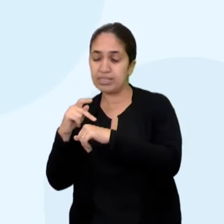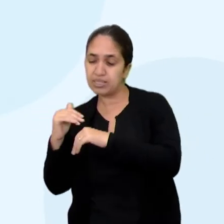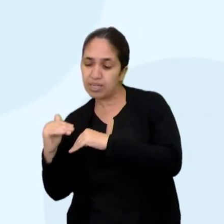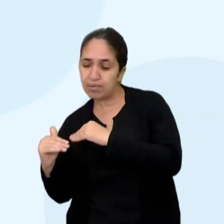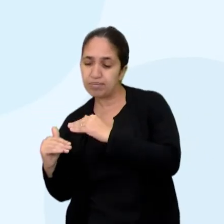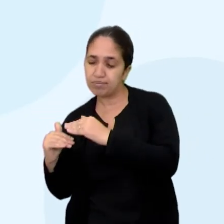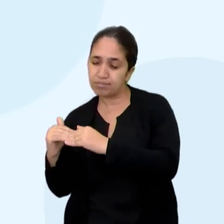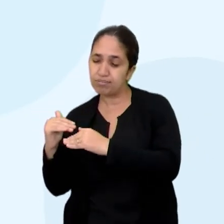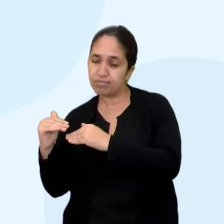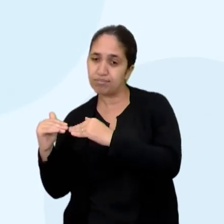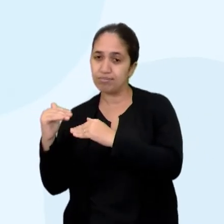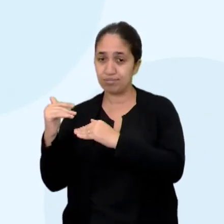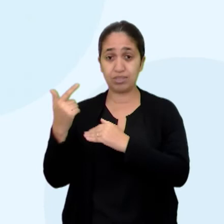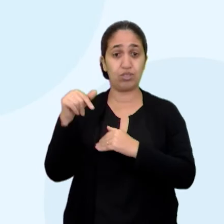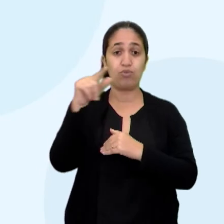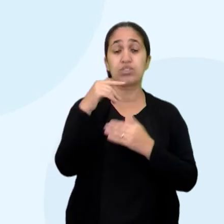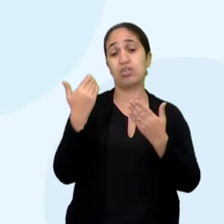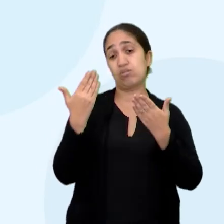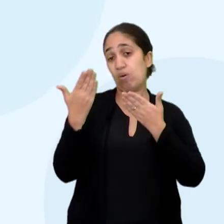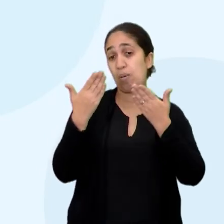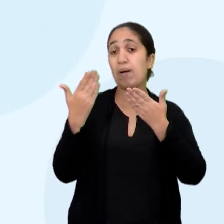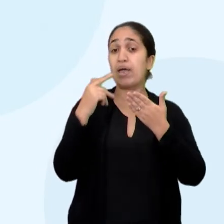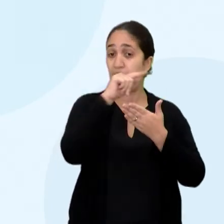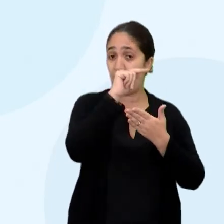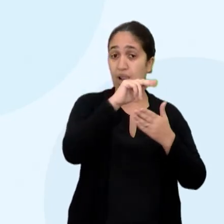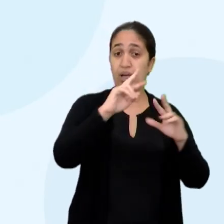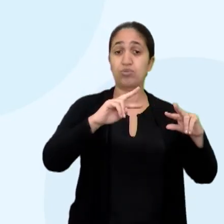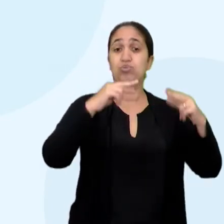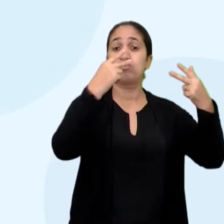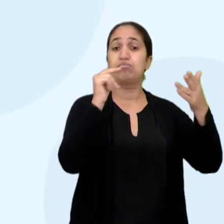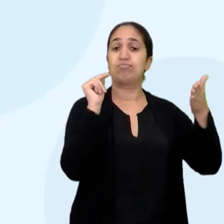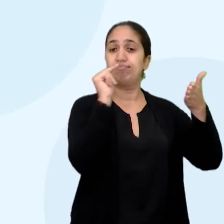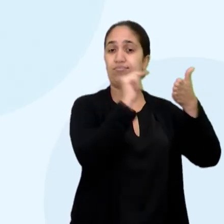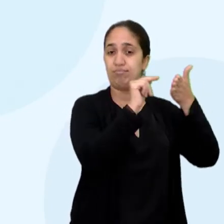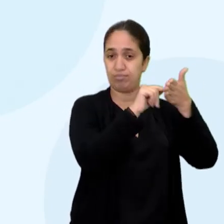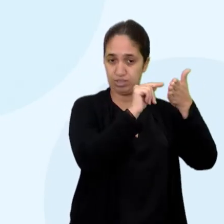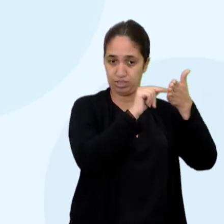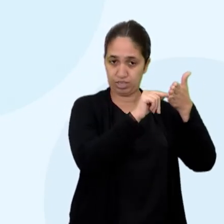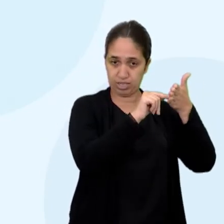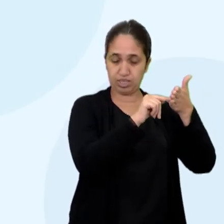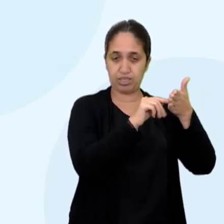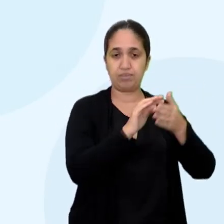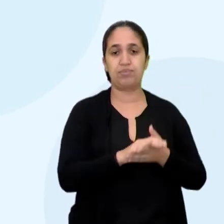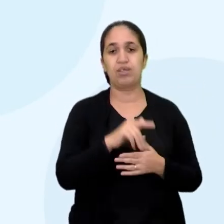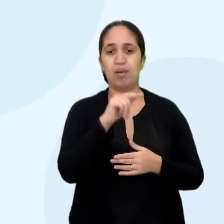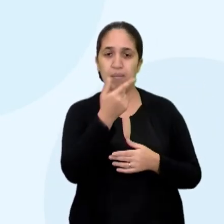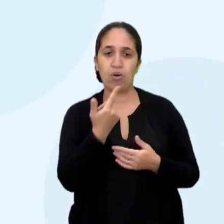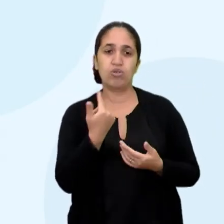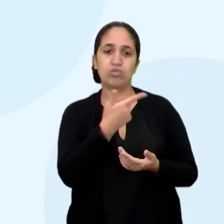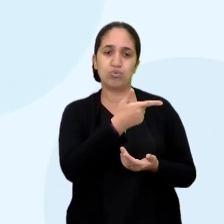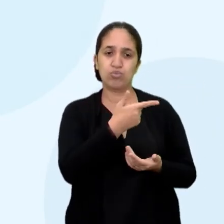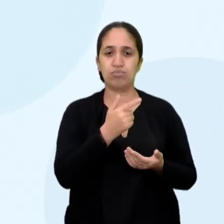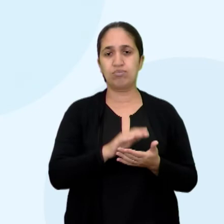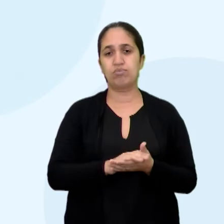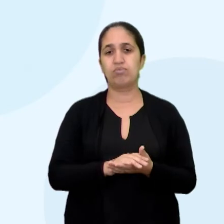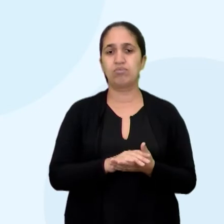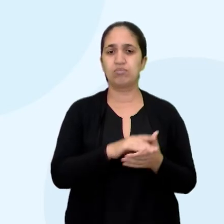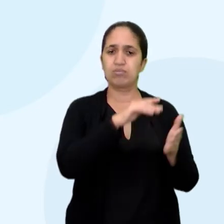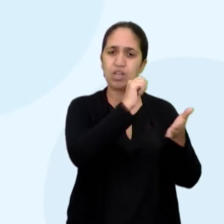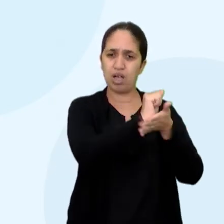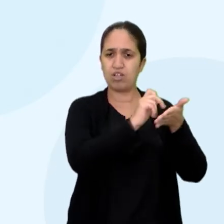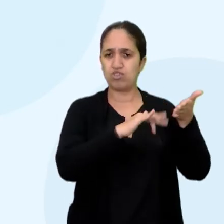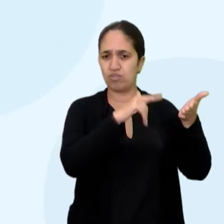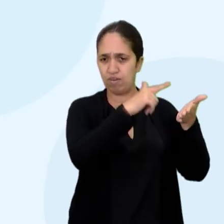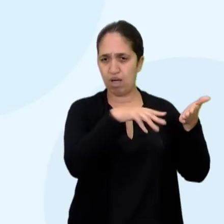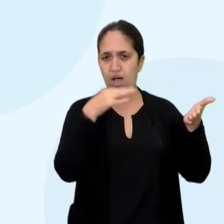só fazer aí a comparação naquele link que eu passei para vocês. Podem fazer um trabalho de Word Café, né? E aí utiliza